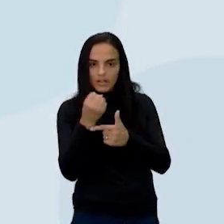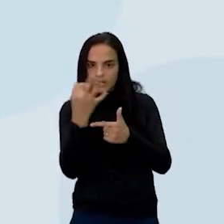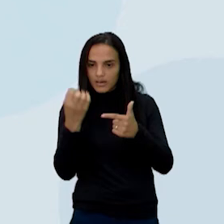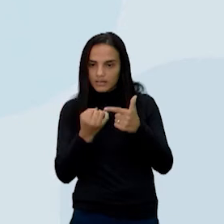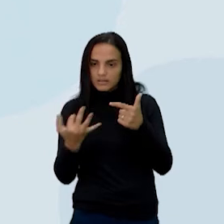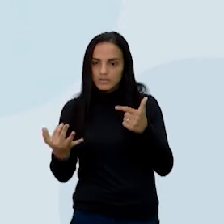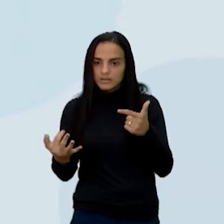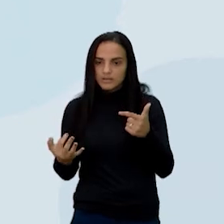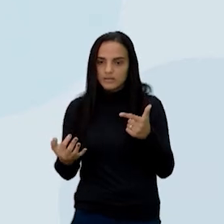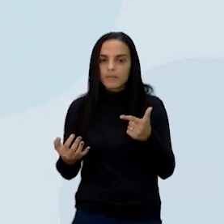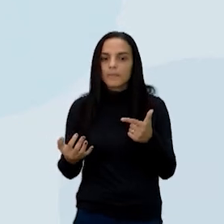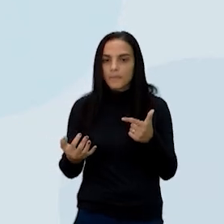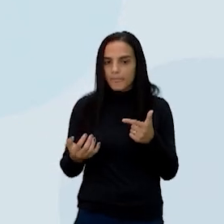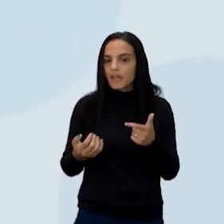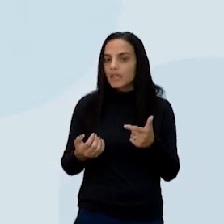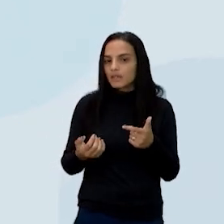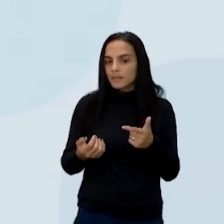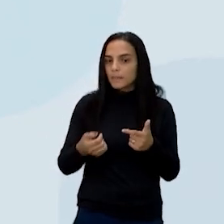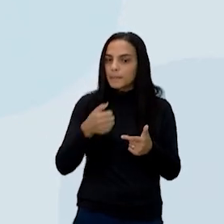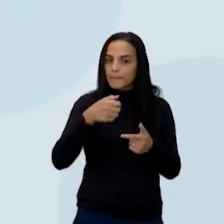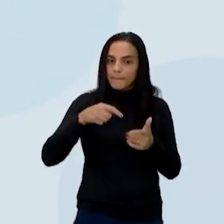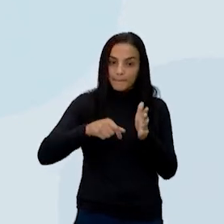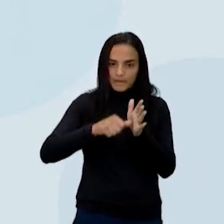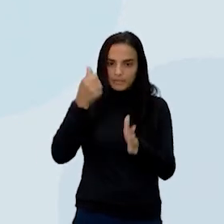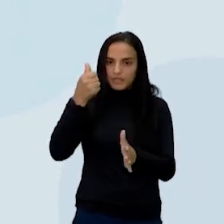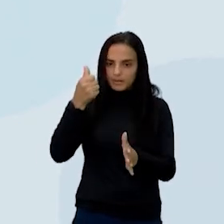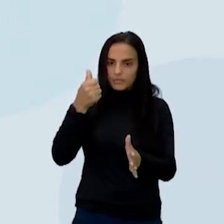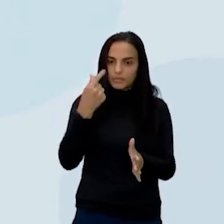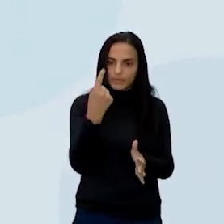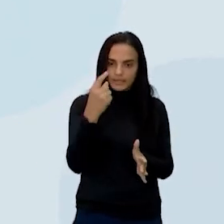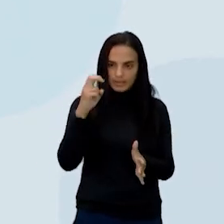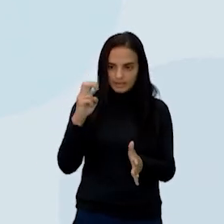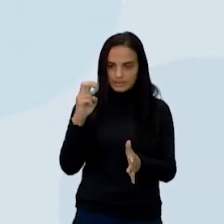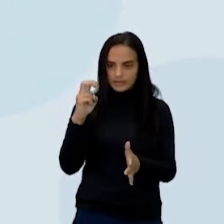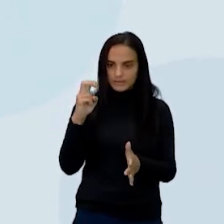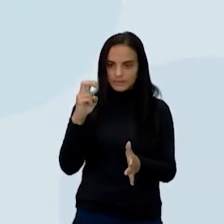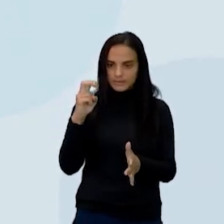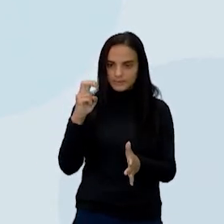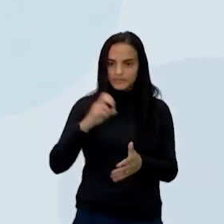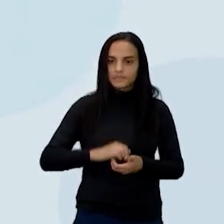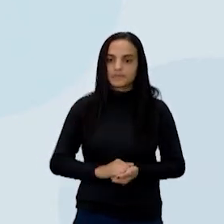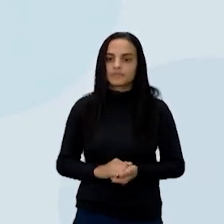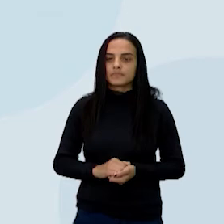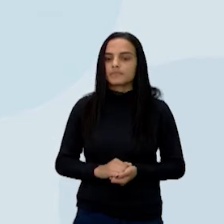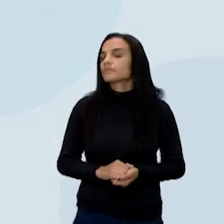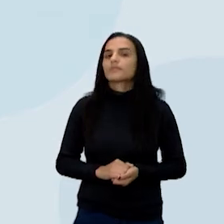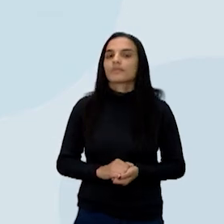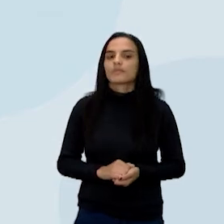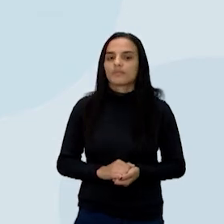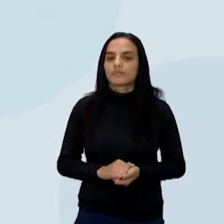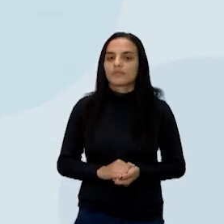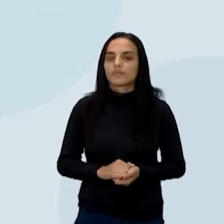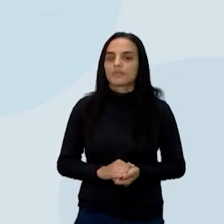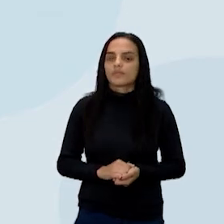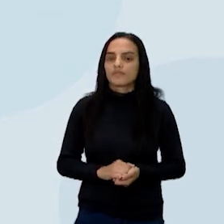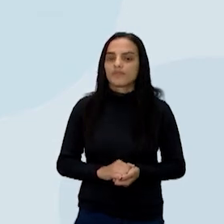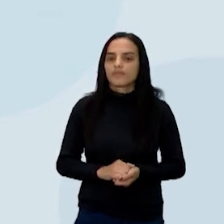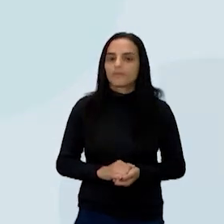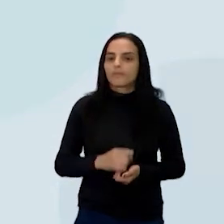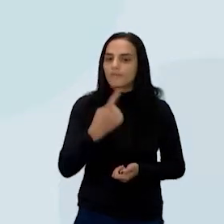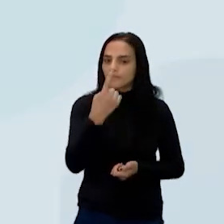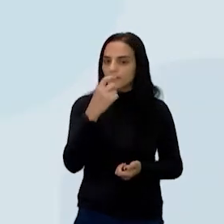escrever primeiro o 15, né? Vou até colocar uma setinha aqui, depois eu apago tudo, não tem problema, só para servir de modelo para você, tá?